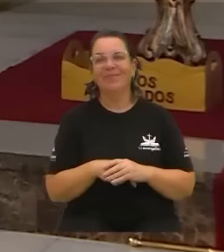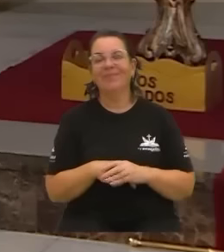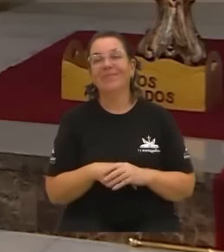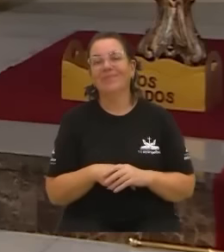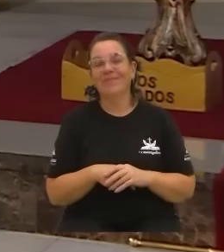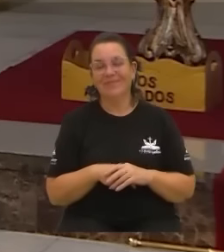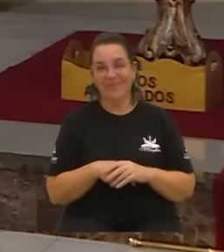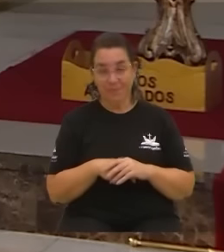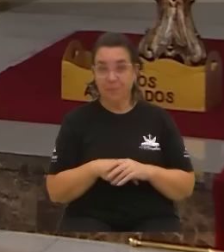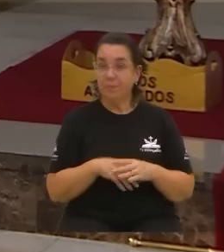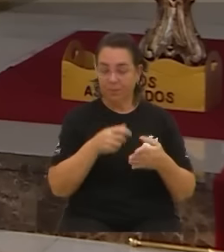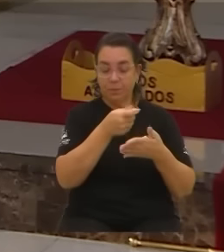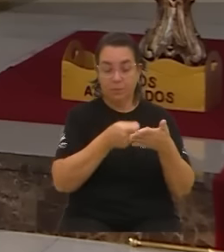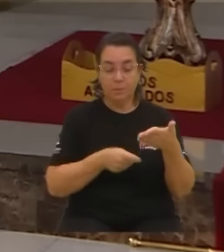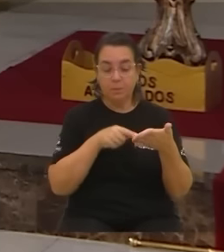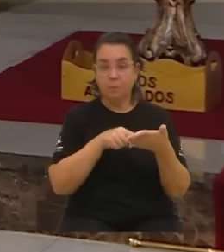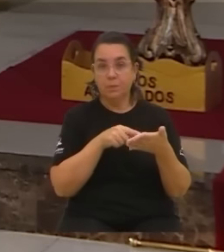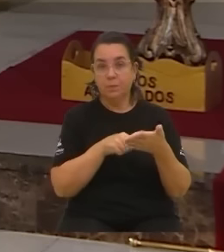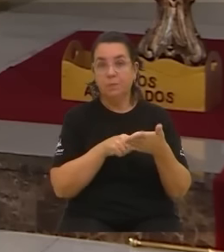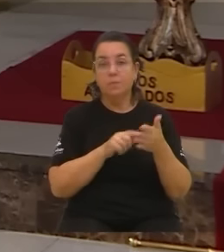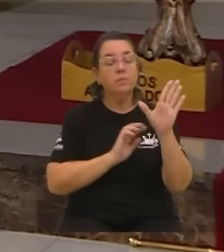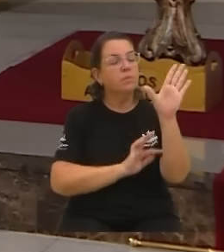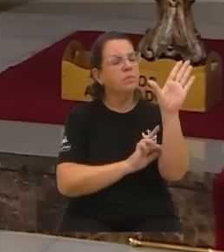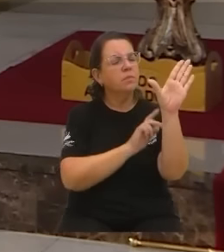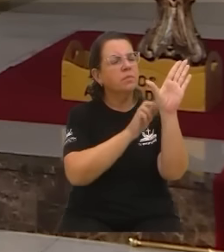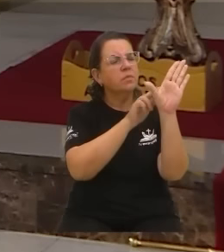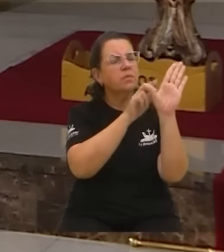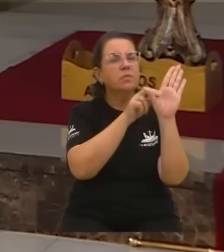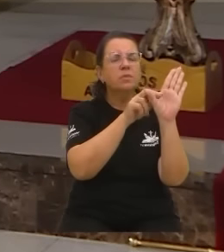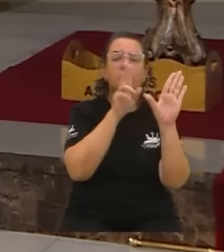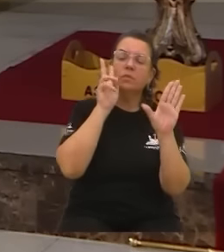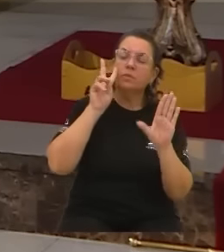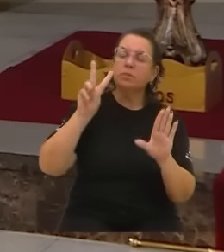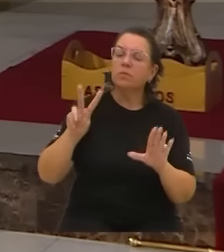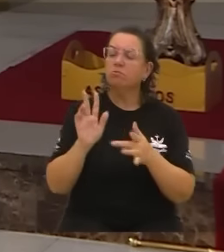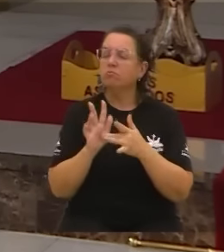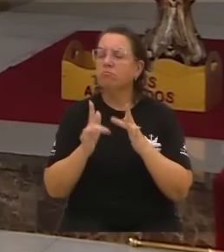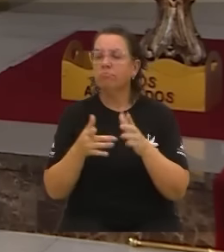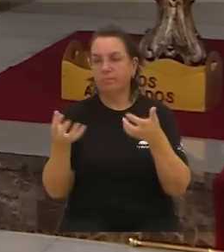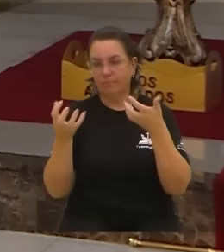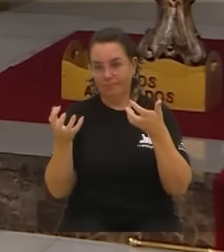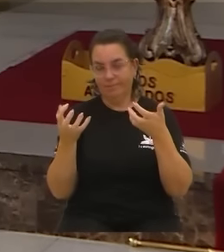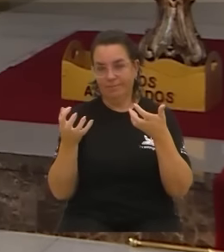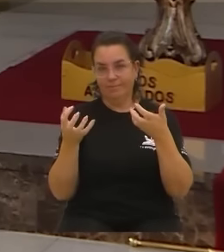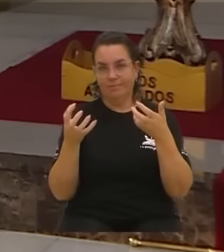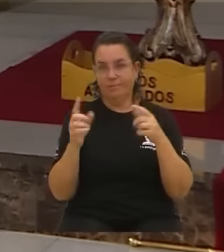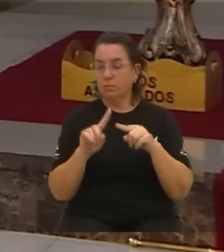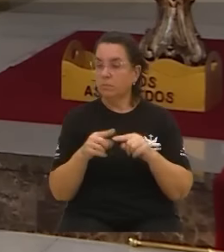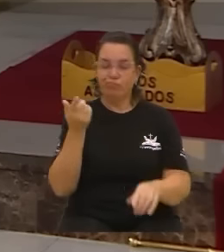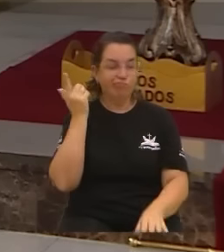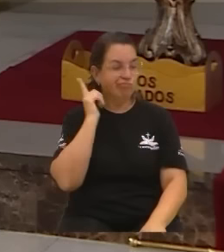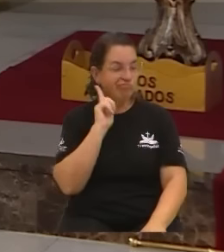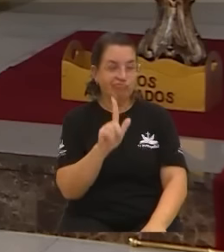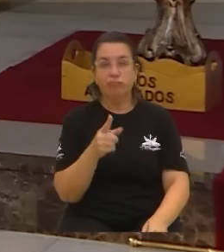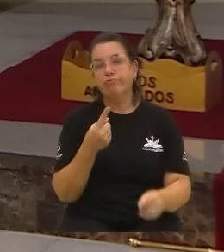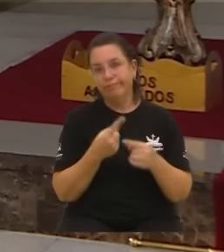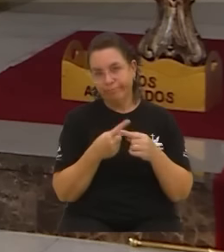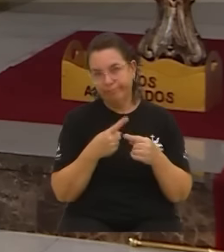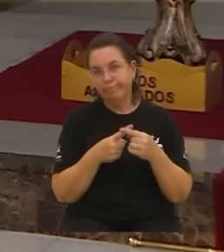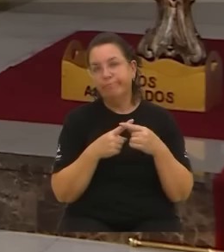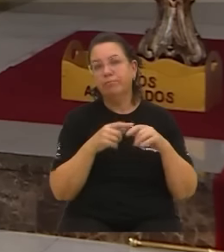Diz o texto que Zaqueu queria ver Jesus, mas ele não conseguia por causa